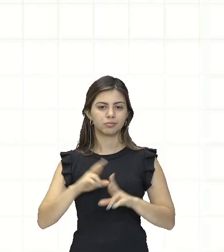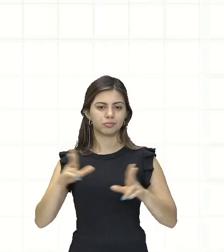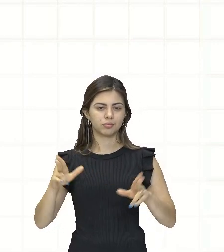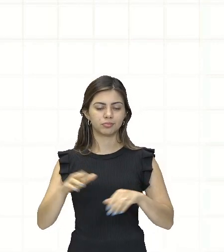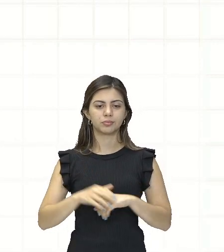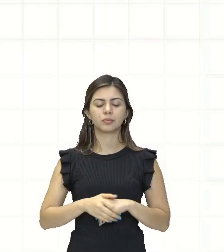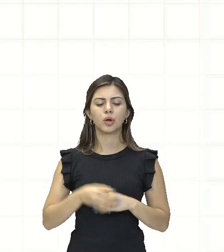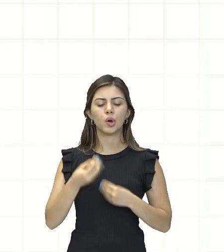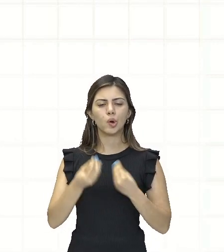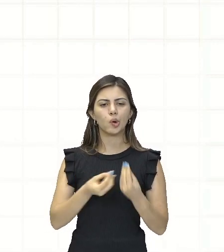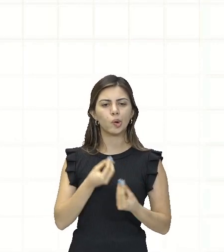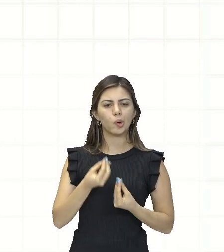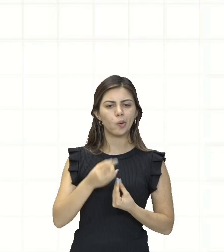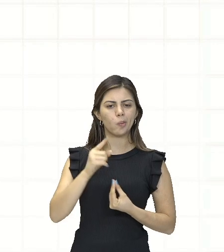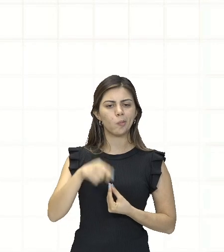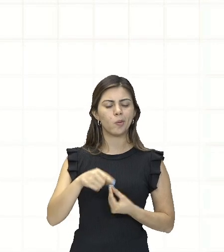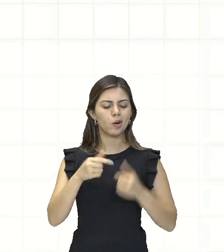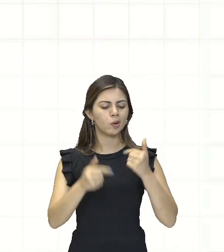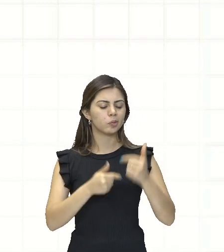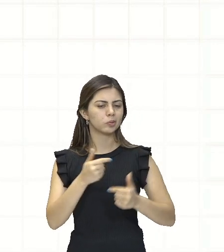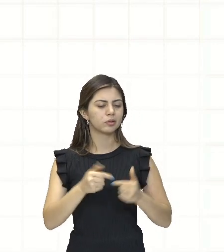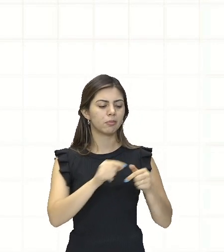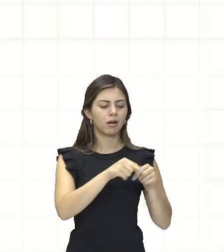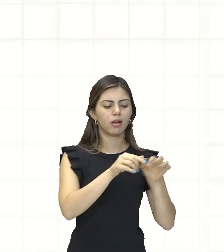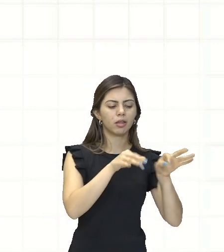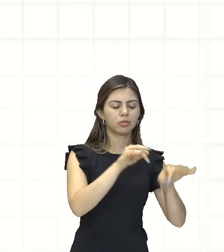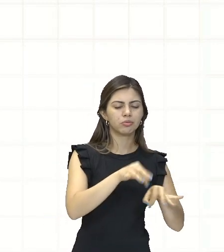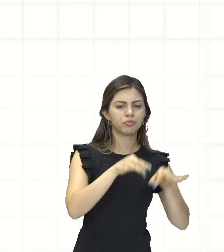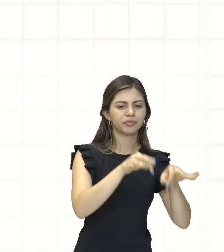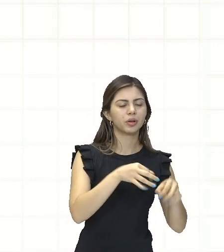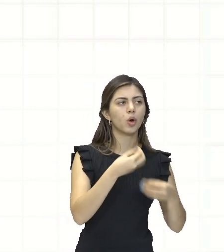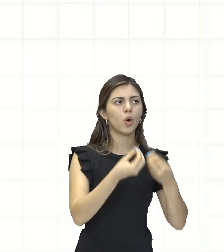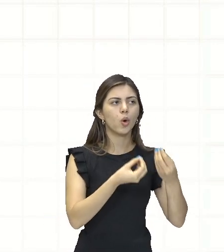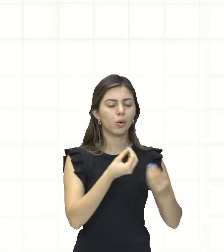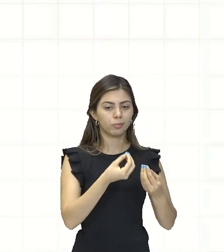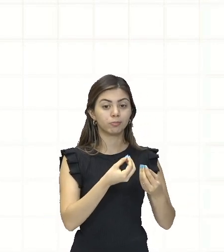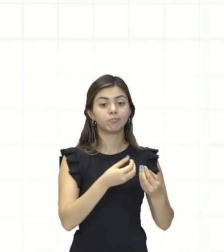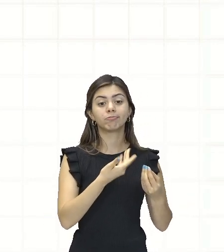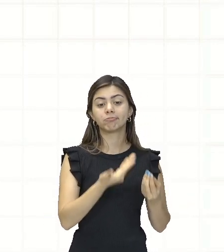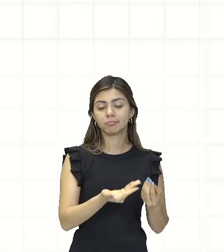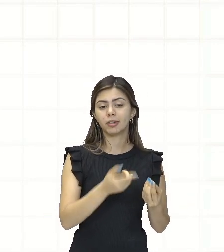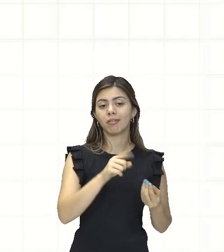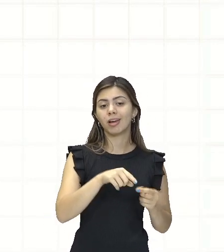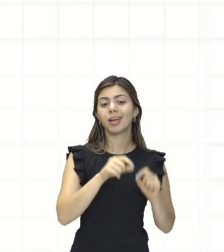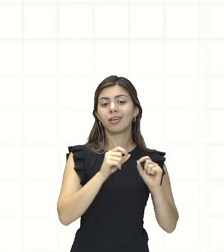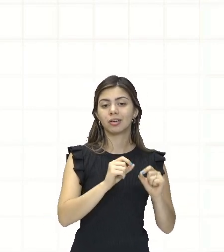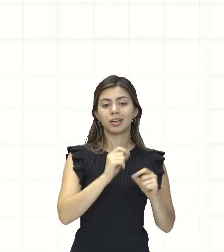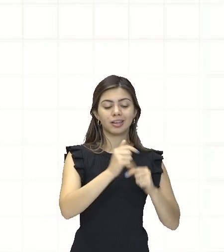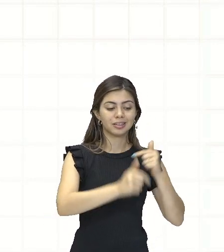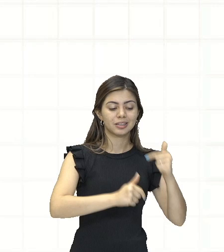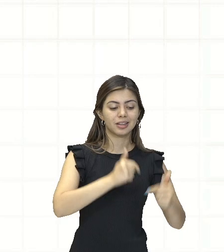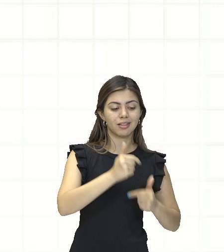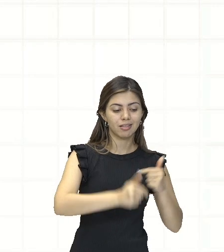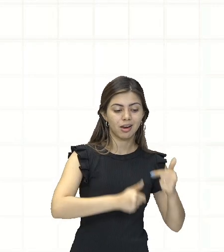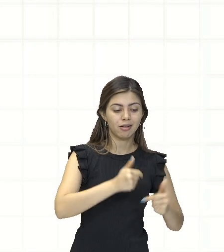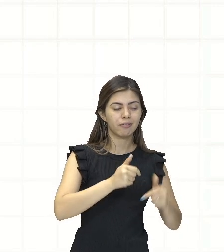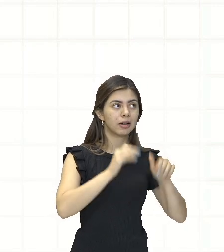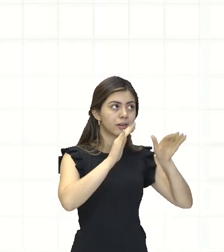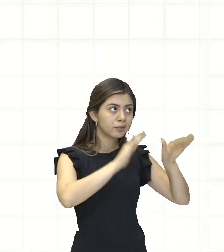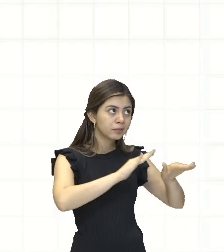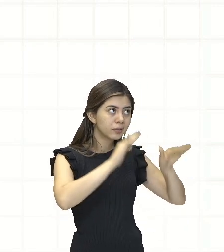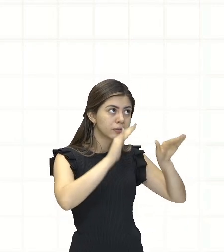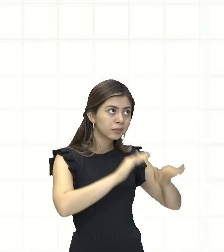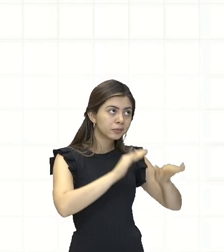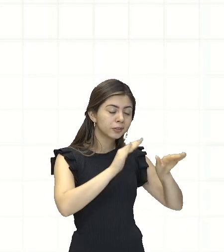Como é que vai ser a forma de trabalho do feudalismo, professora? Através do trabalho servil,